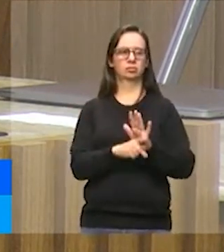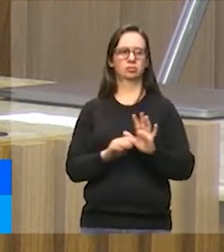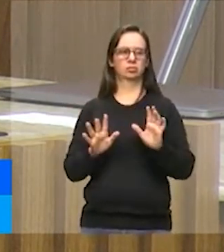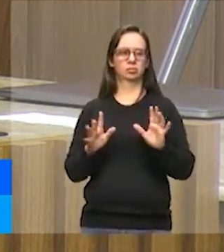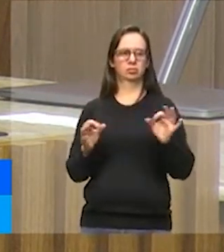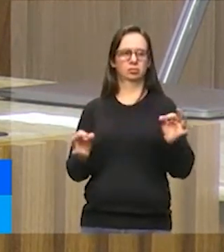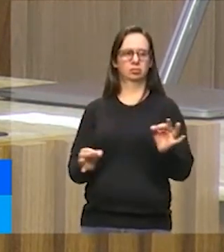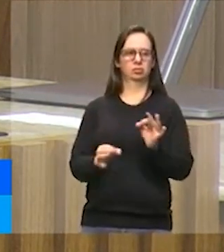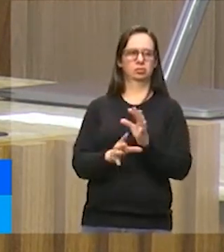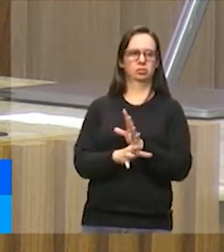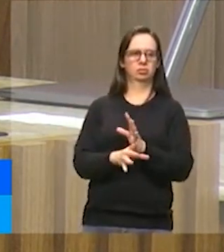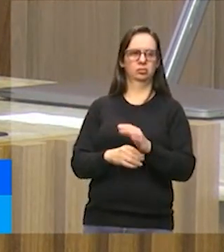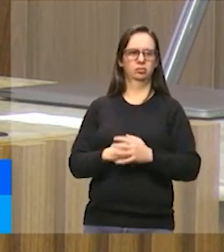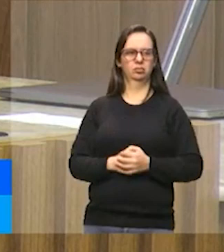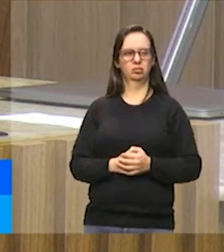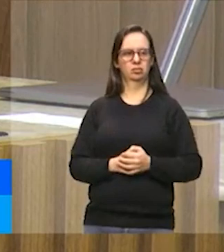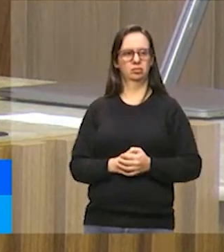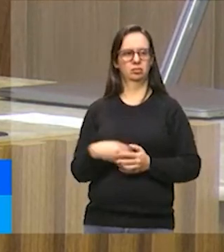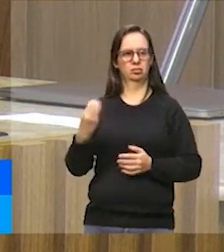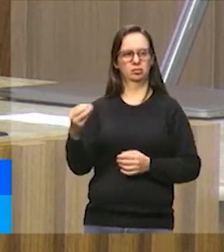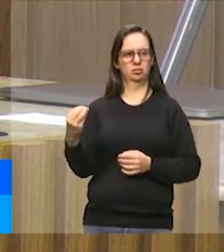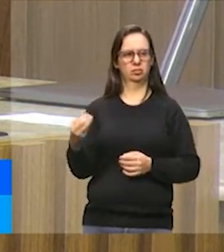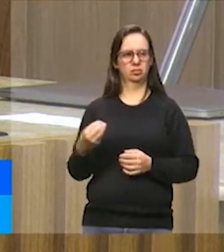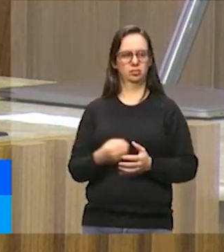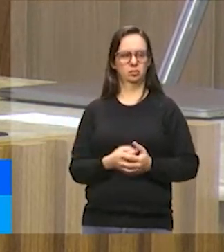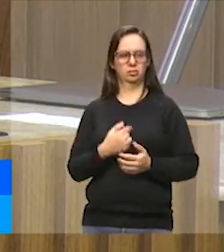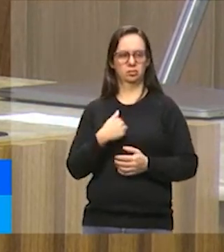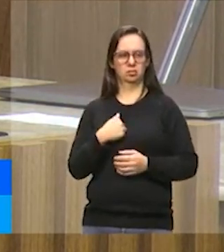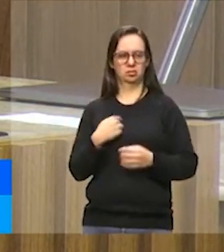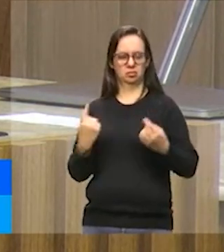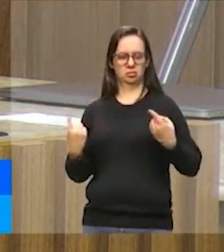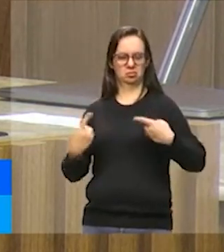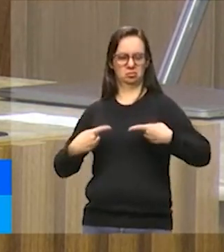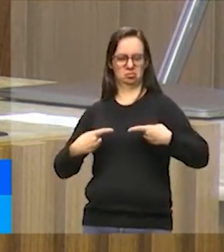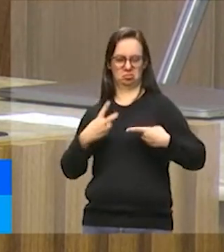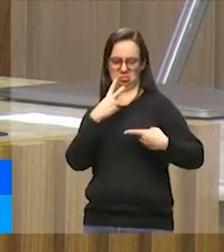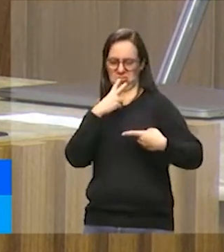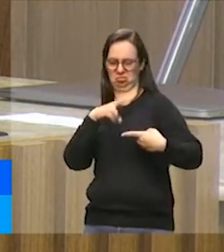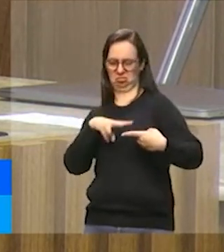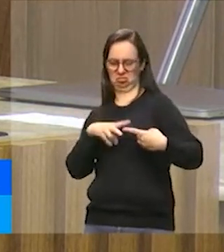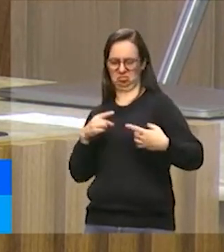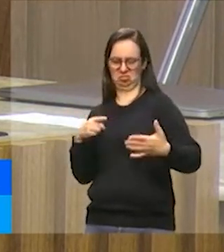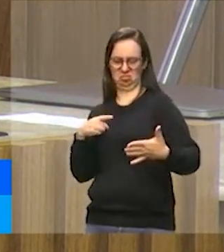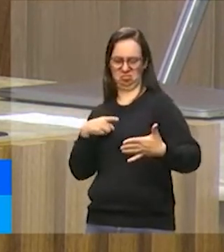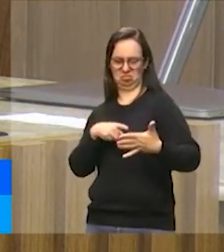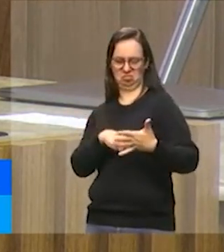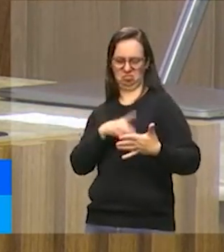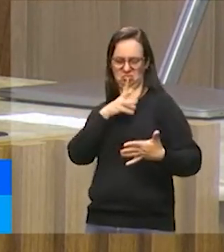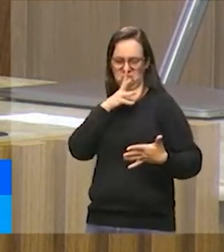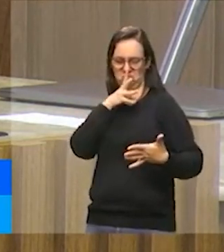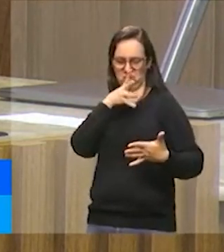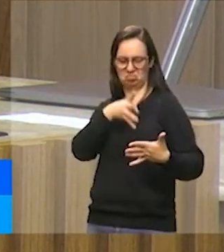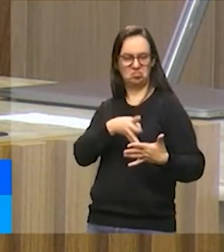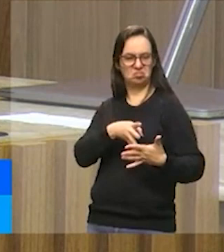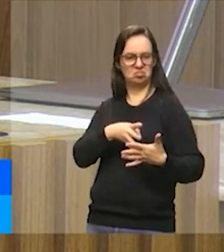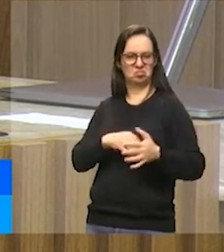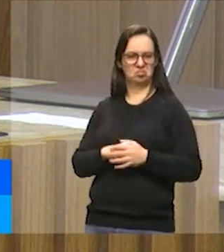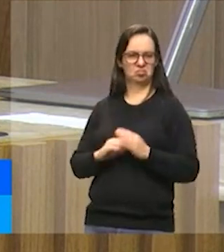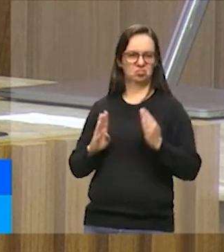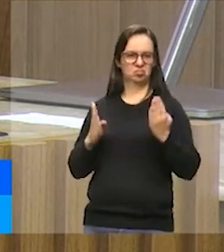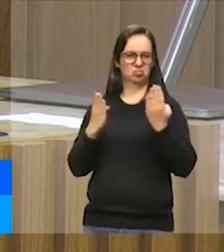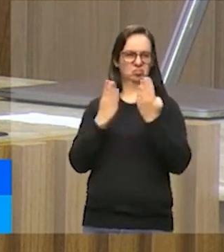redondinho enquanto eu quiser que ele não esteja ele não está porque quando eu quiser destravar eu